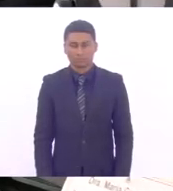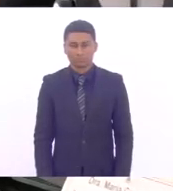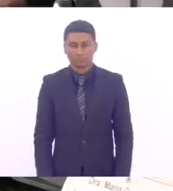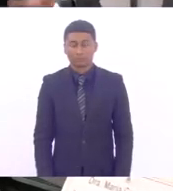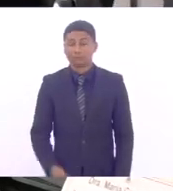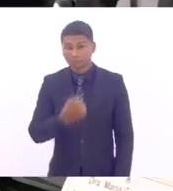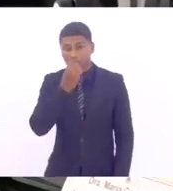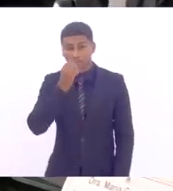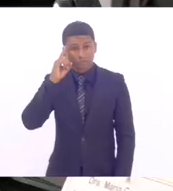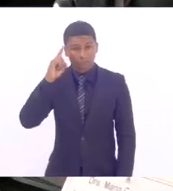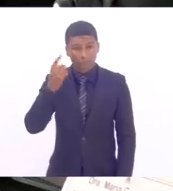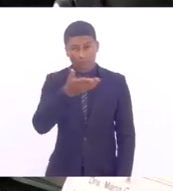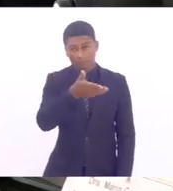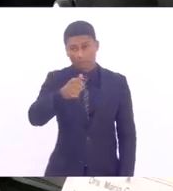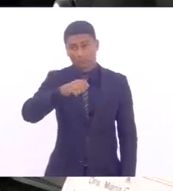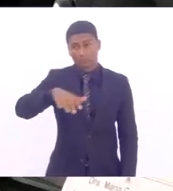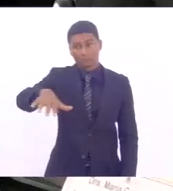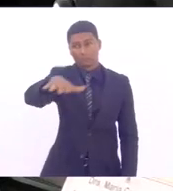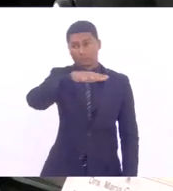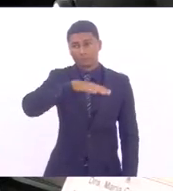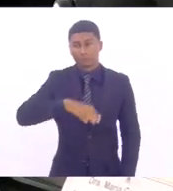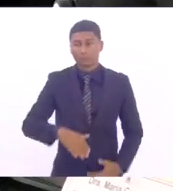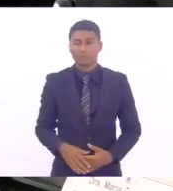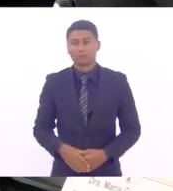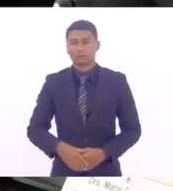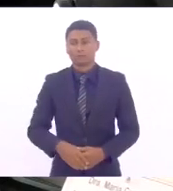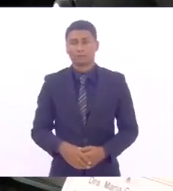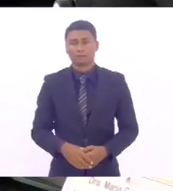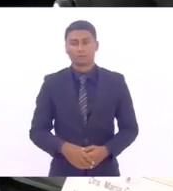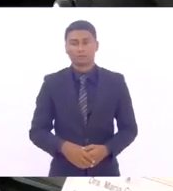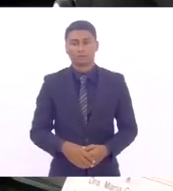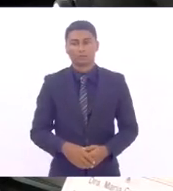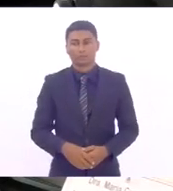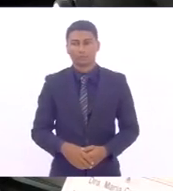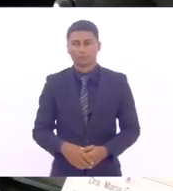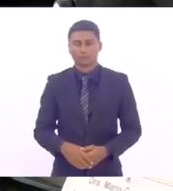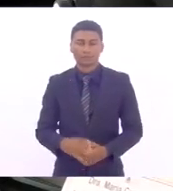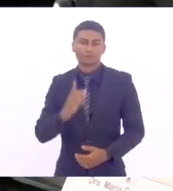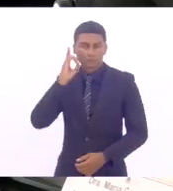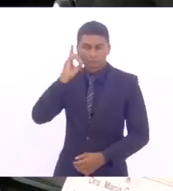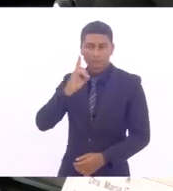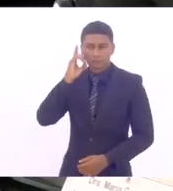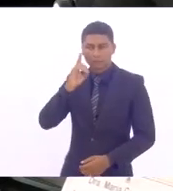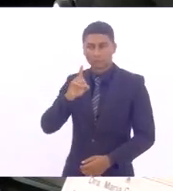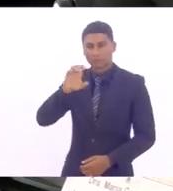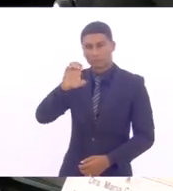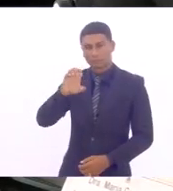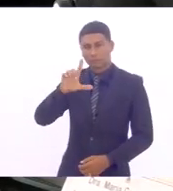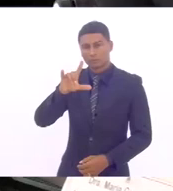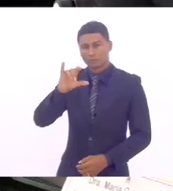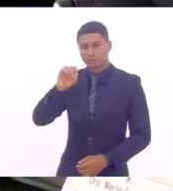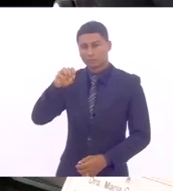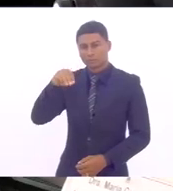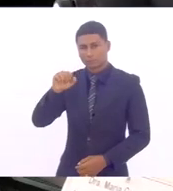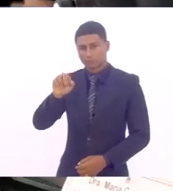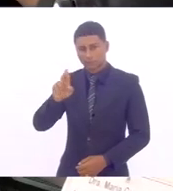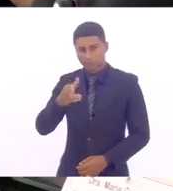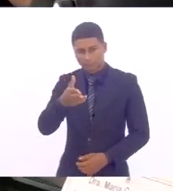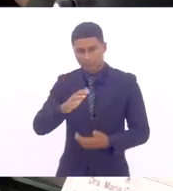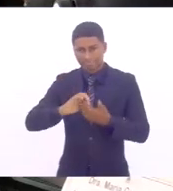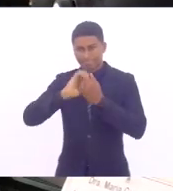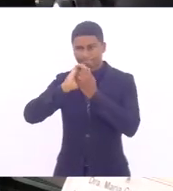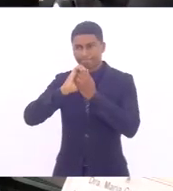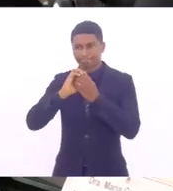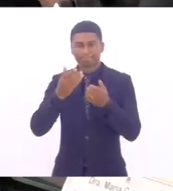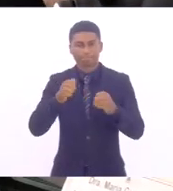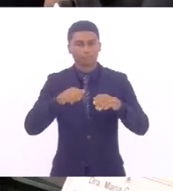Primeiramente, bom dia a todos. Queria cumprimentar o senhor excelentíssimo deputado Eliomar Coelho, a quem cumprimento todos os integrantes do